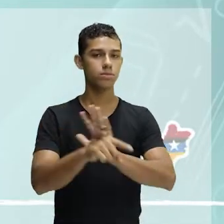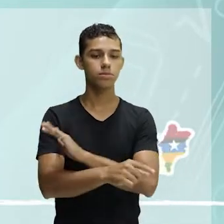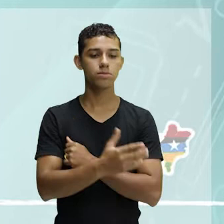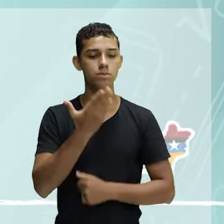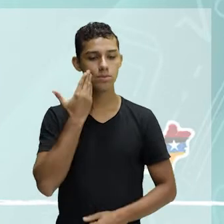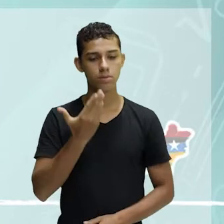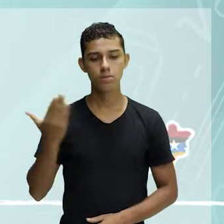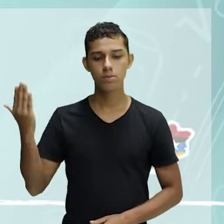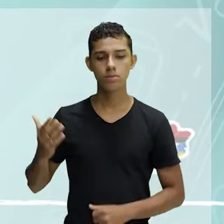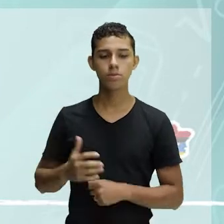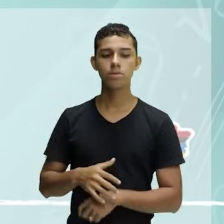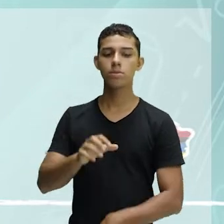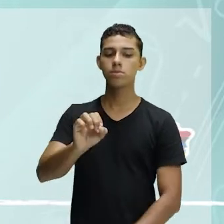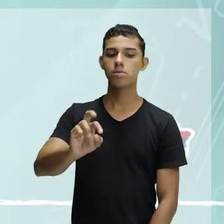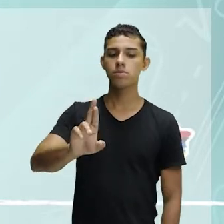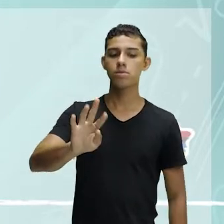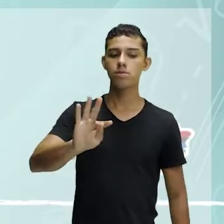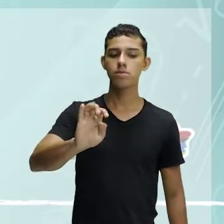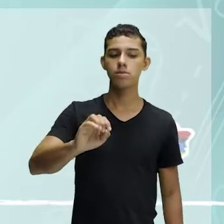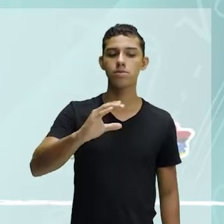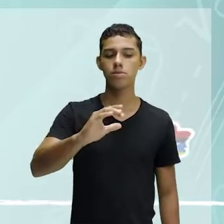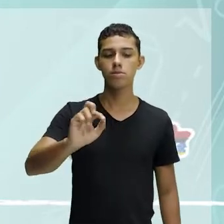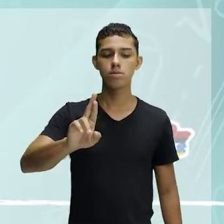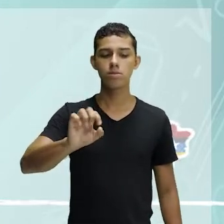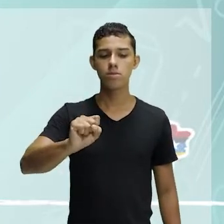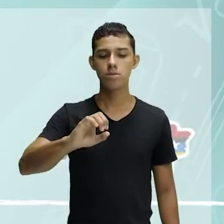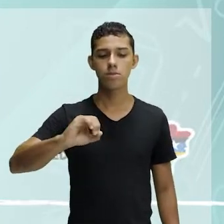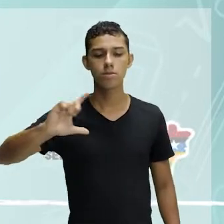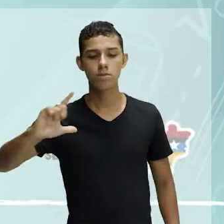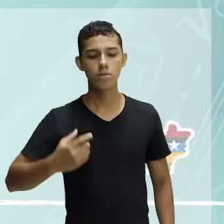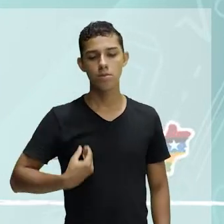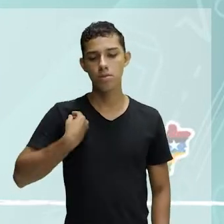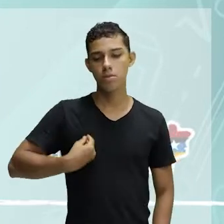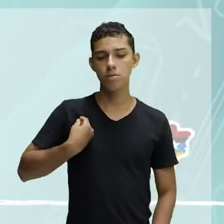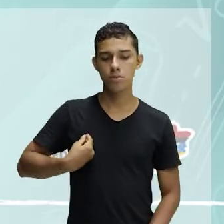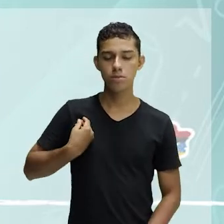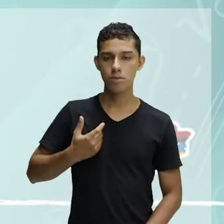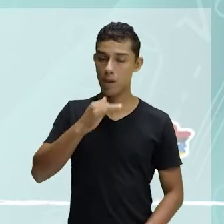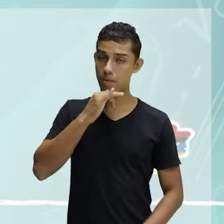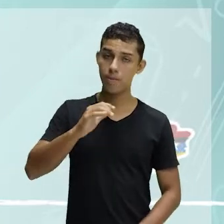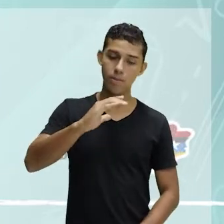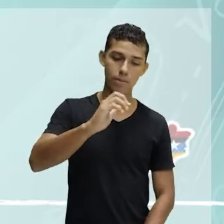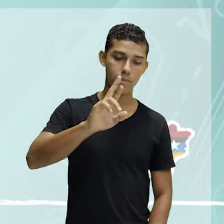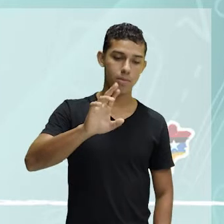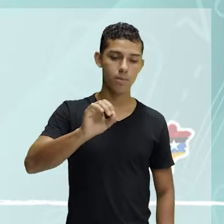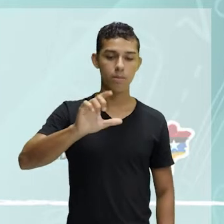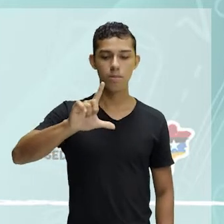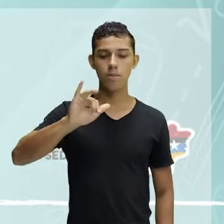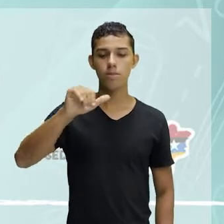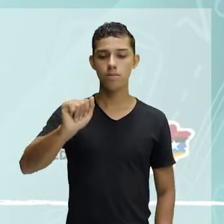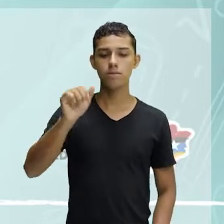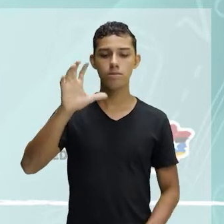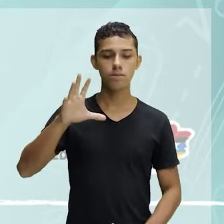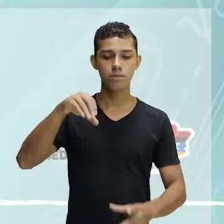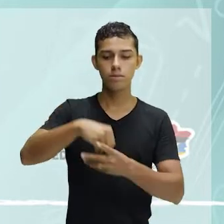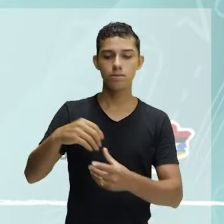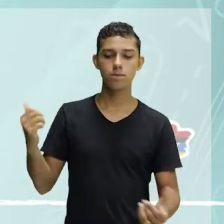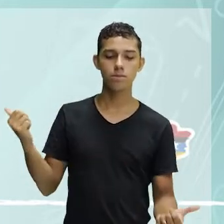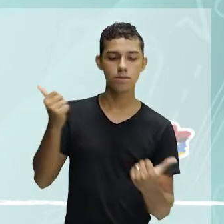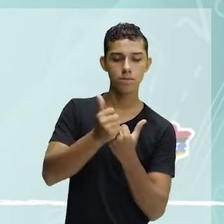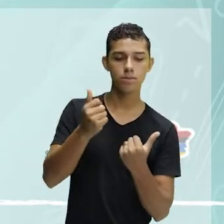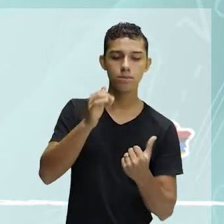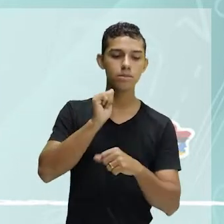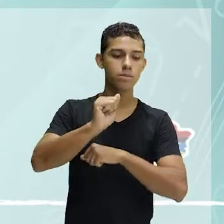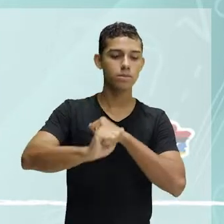O ortocresol, presente na creolina, resulta da substituição de um átomo